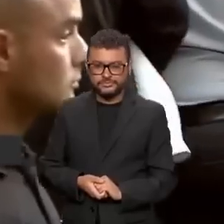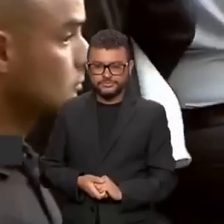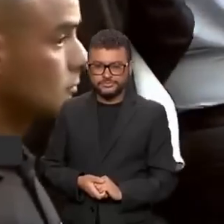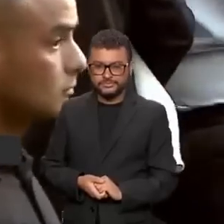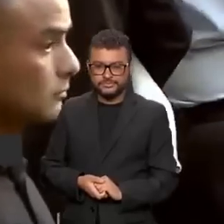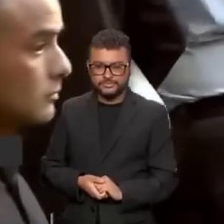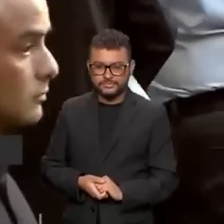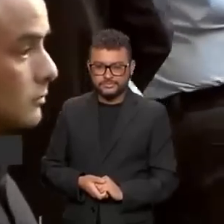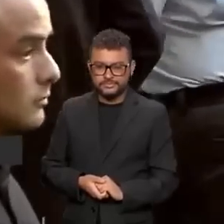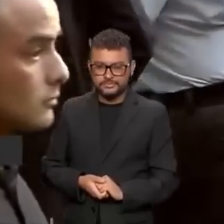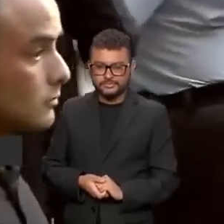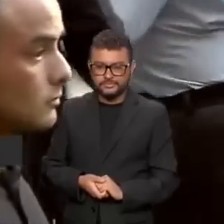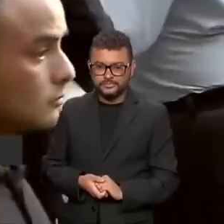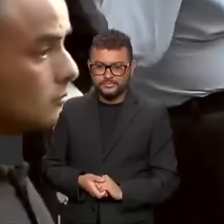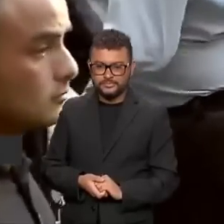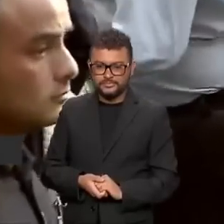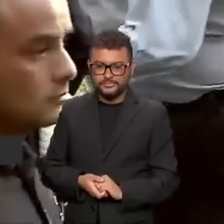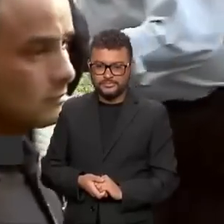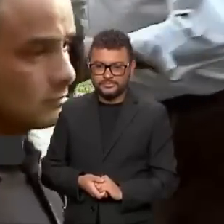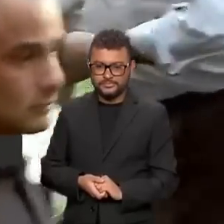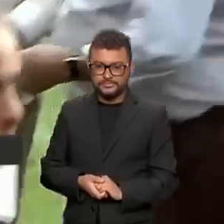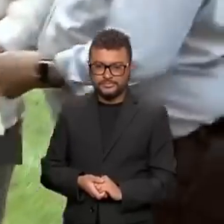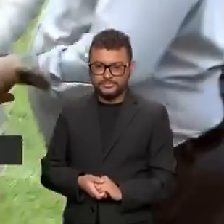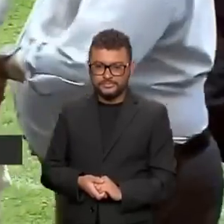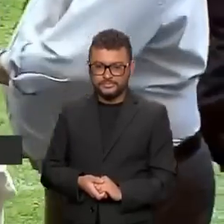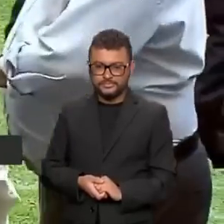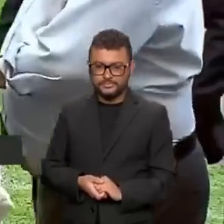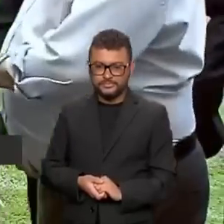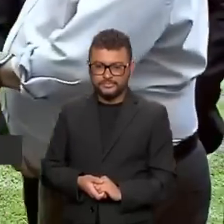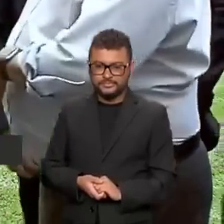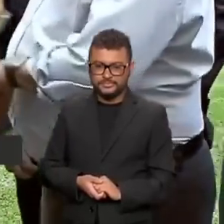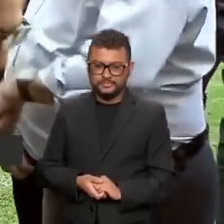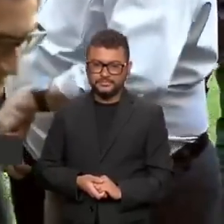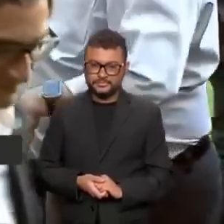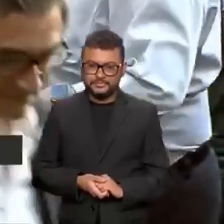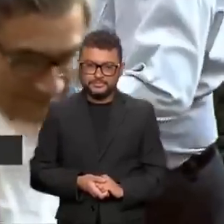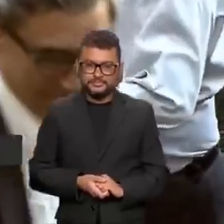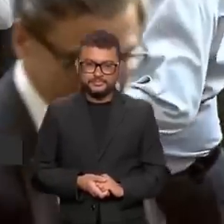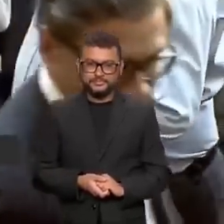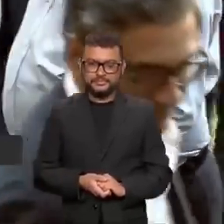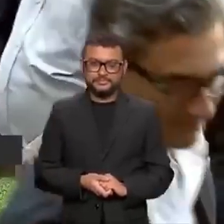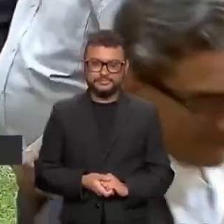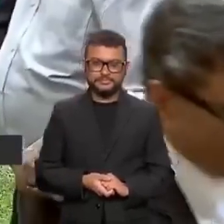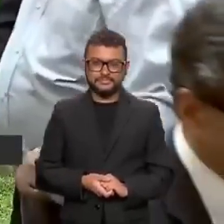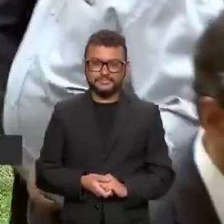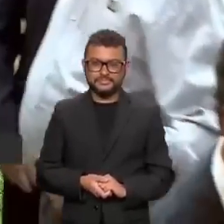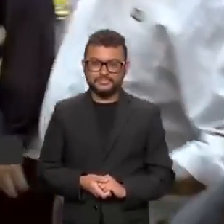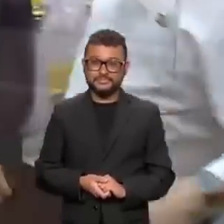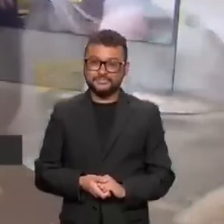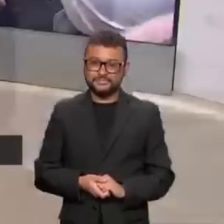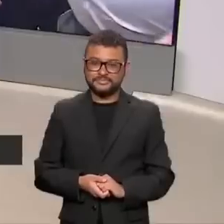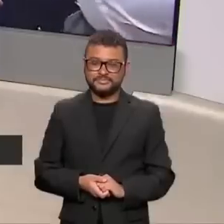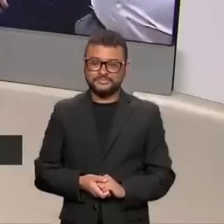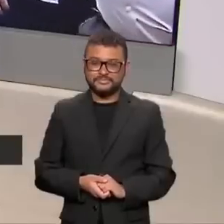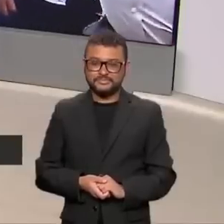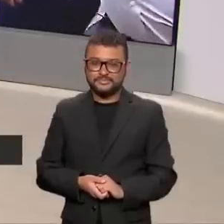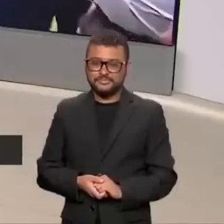Quem encarou Dunga, isso aí é mole. Pô, meu irmão, aí, bola. Foi, aí.